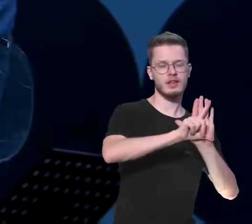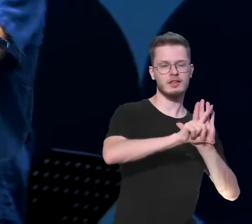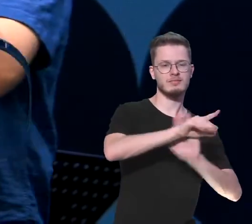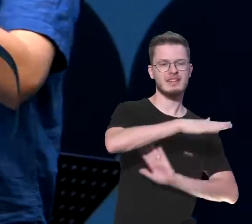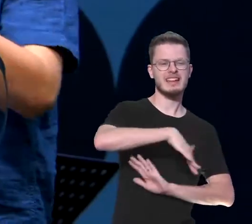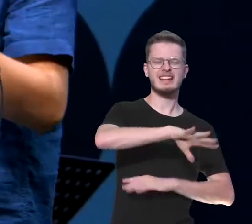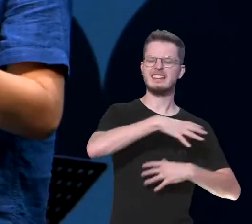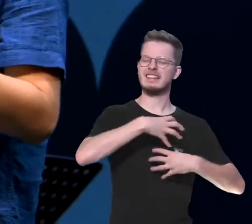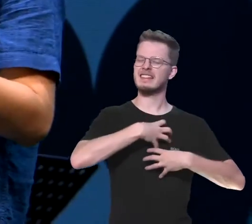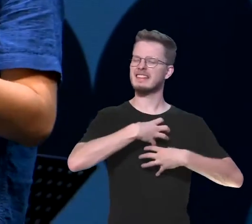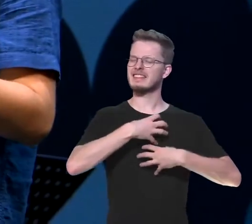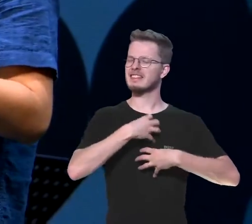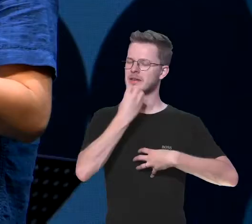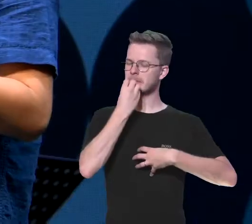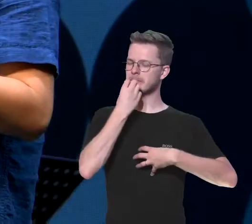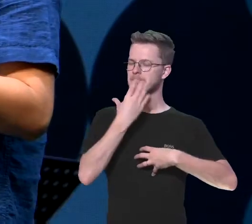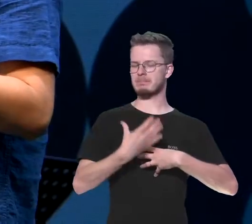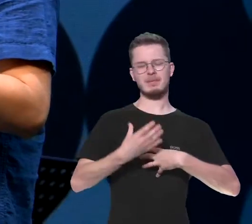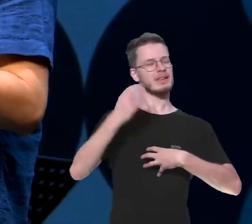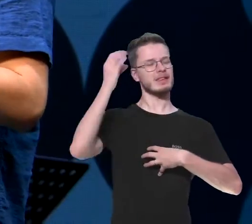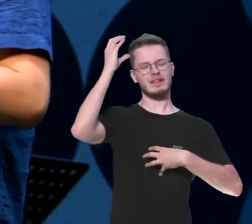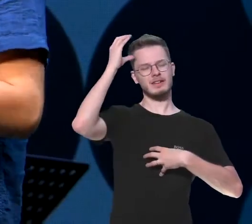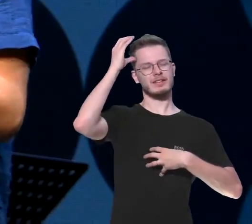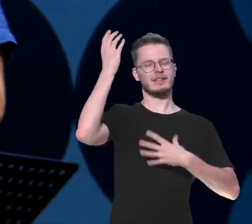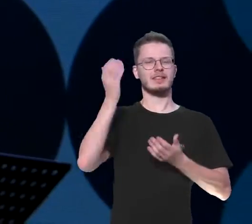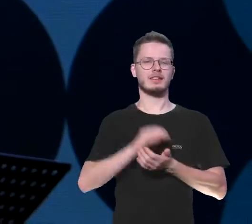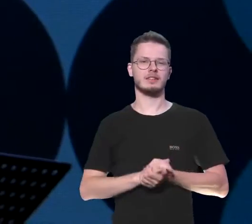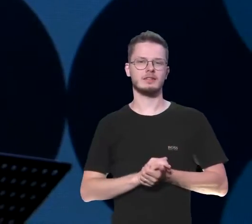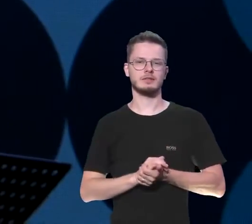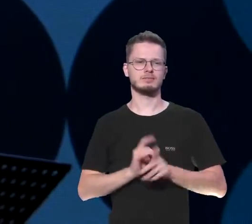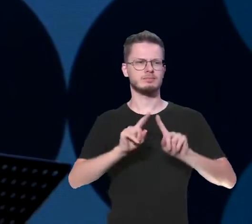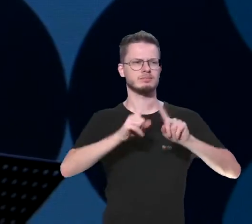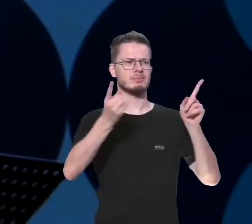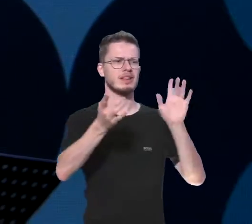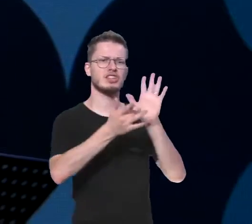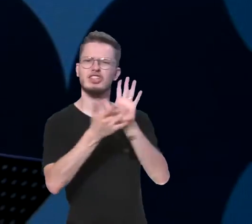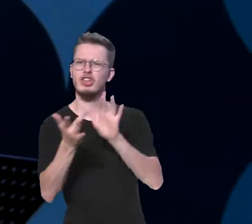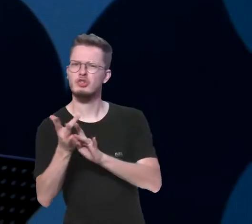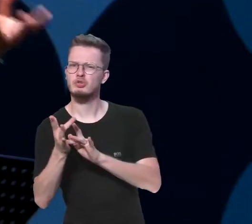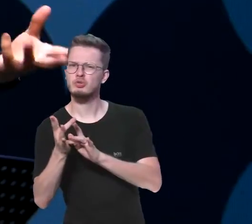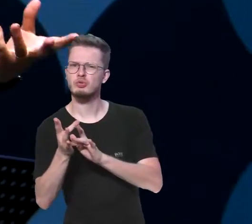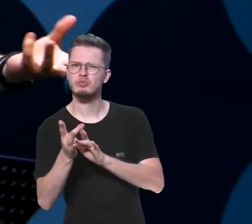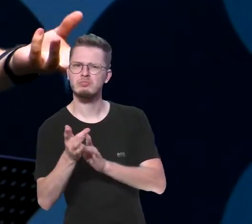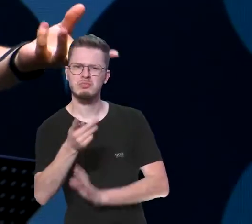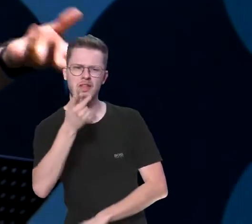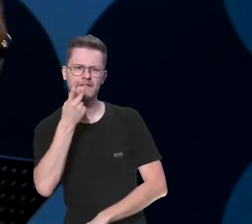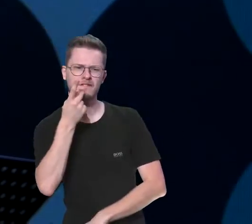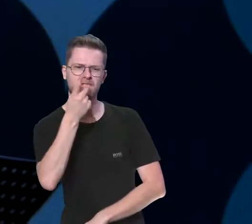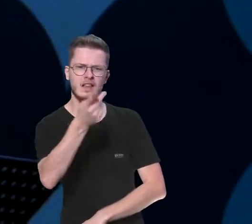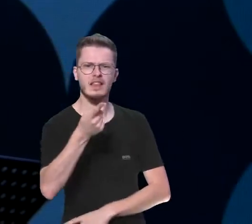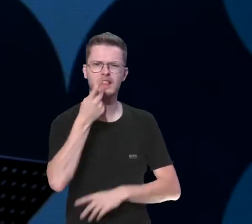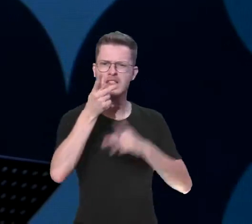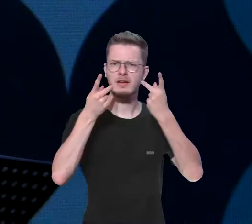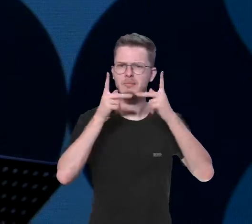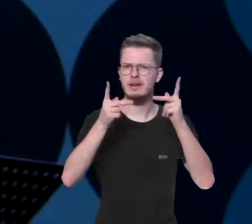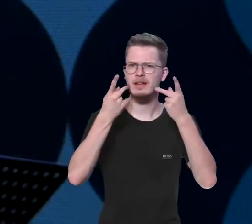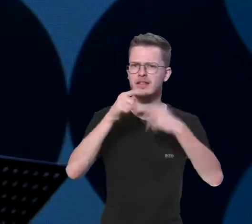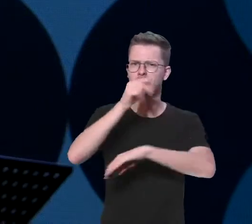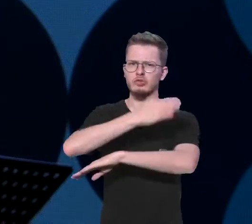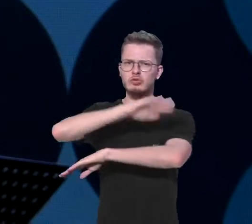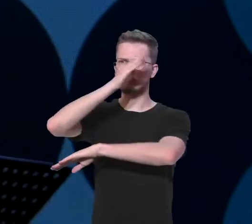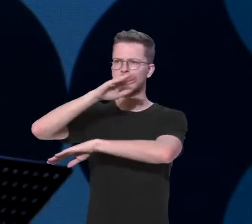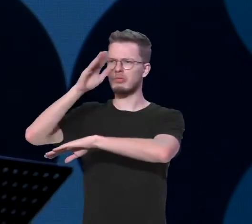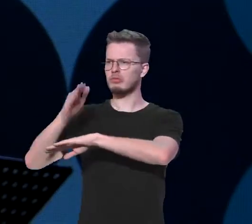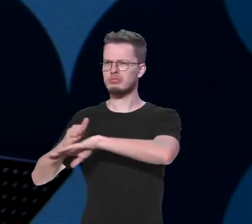Mas quando Jesus ministra o Sermão do Monte, ele não está trazendo um novo sistema de leis para mim, para você, para o pessoal